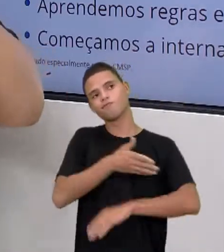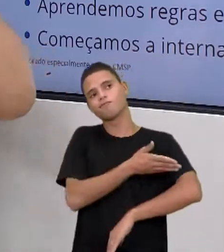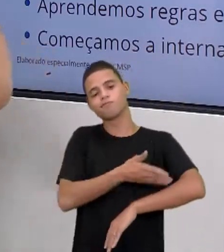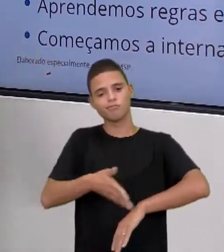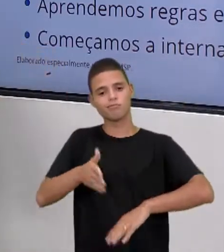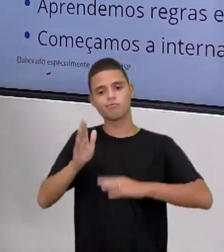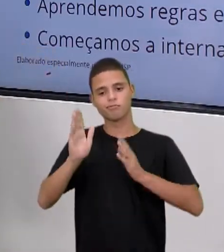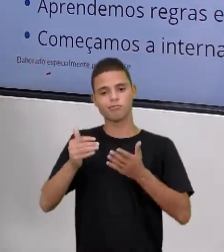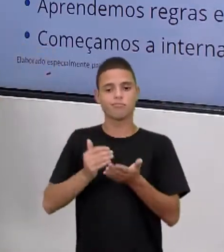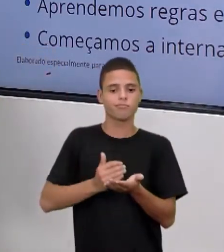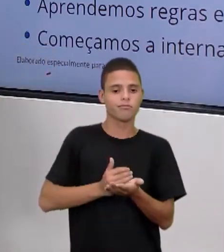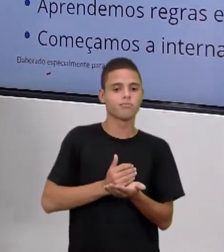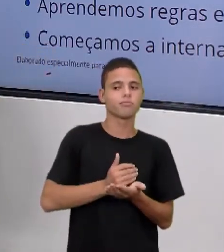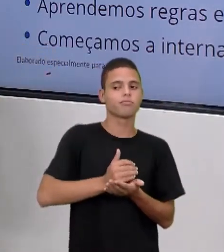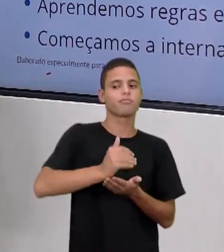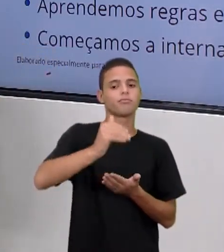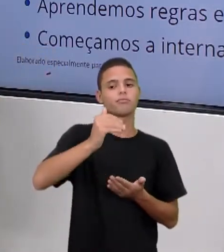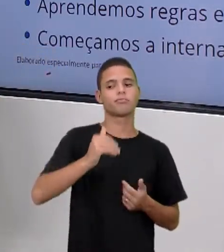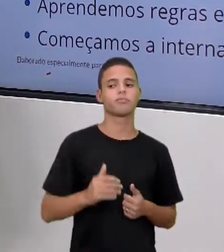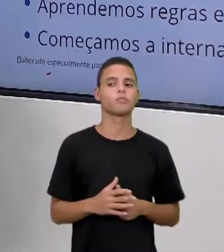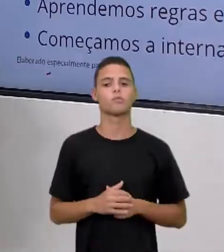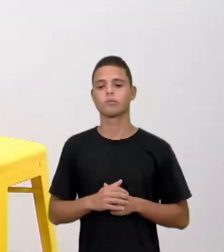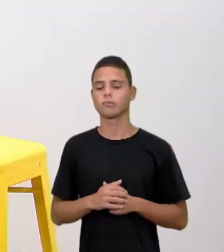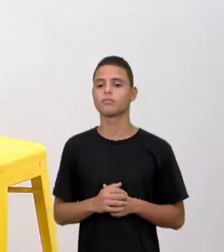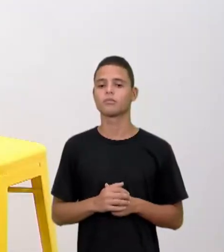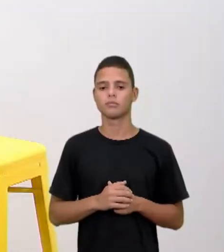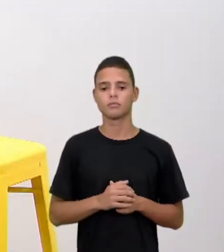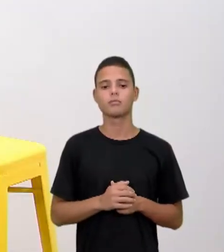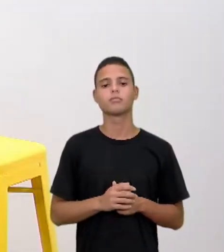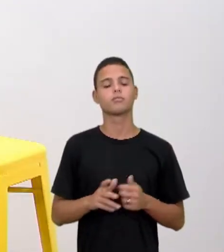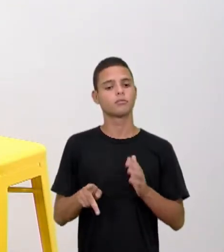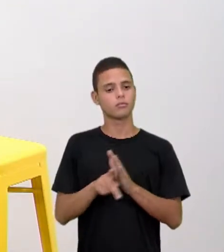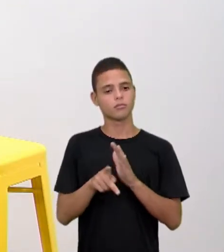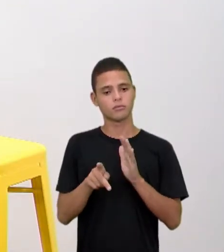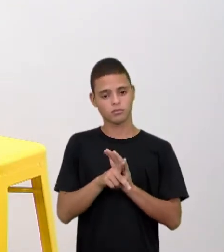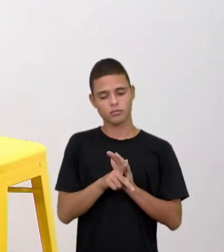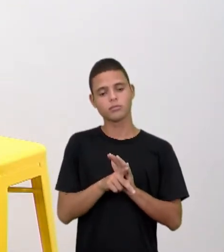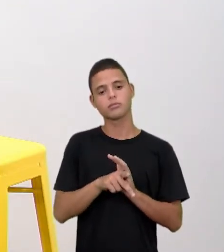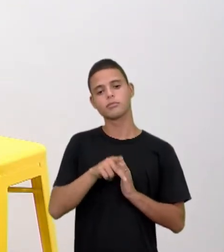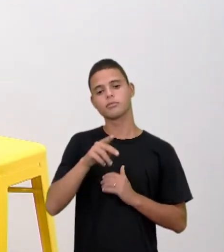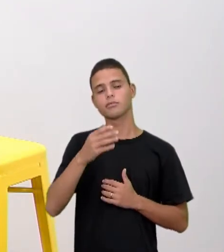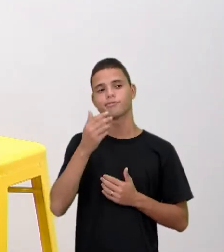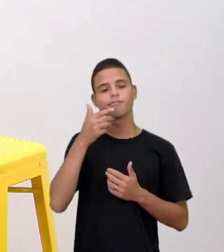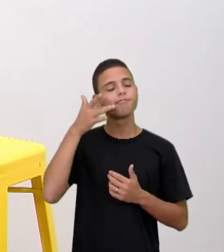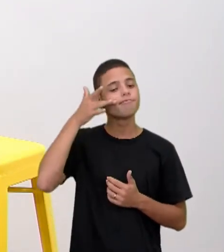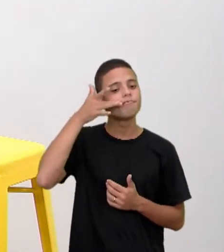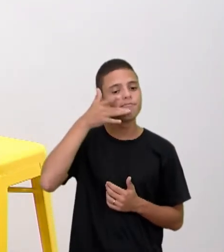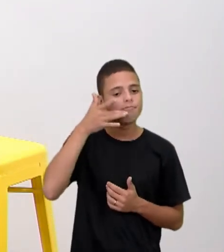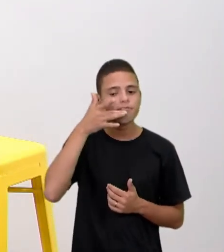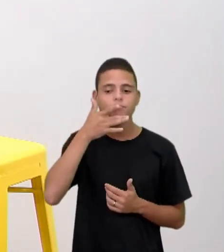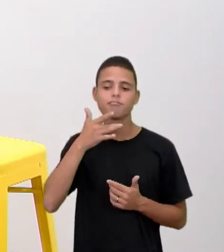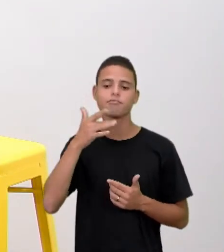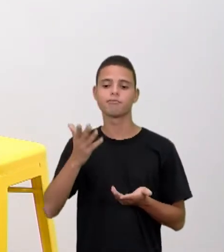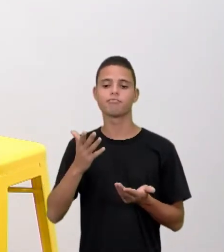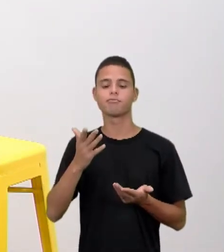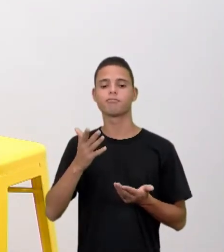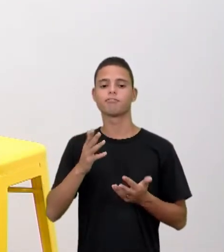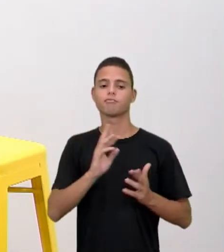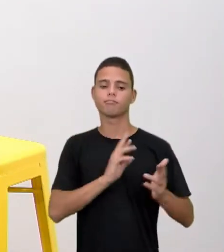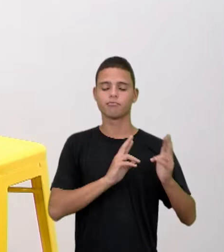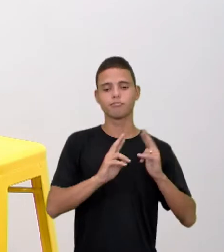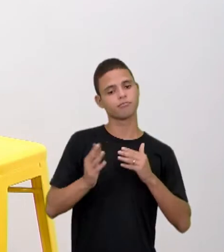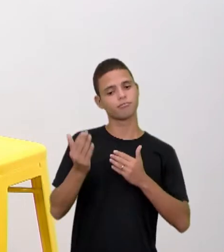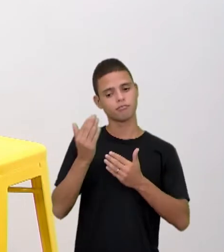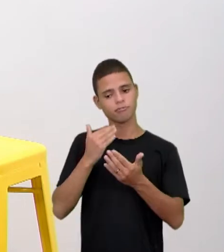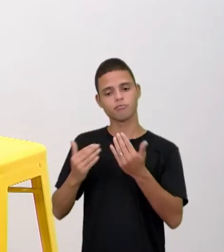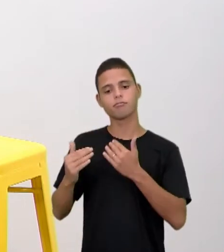já começa a gerar ali o nosso gosto, a nossa relação com a comida,